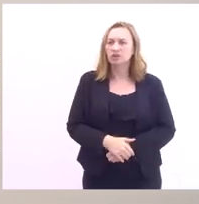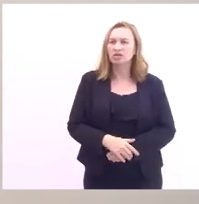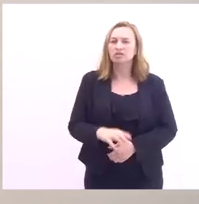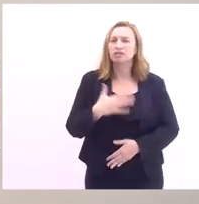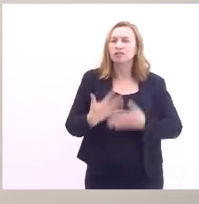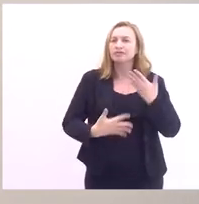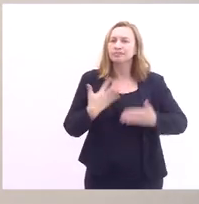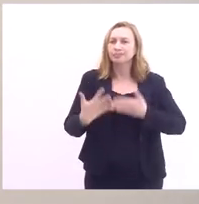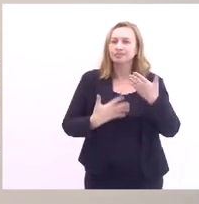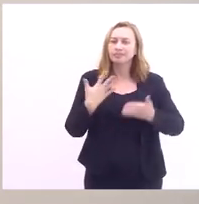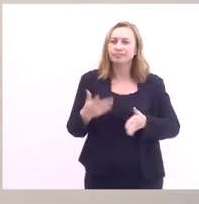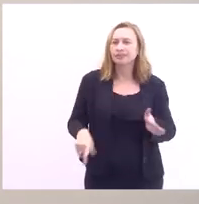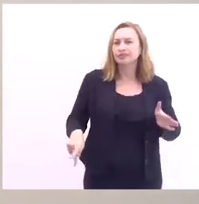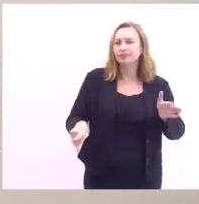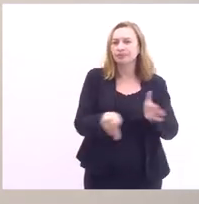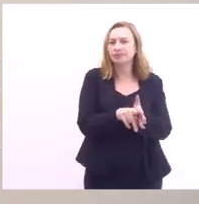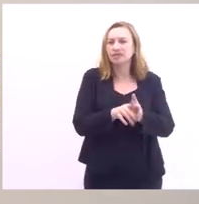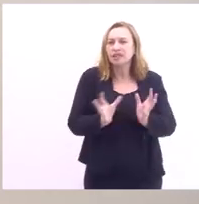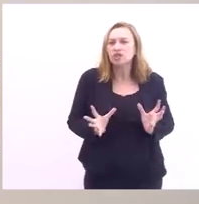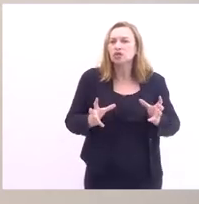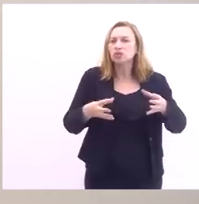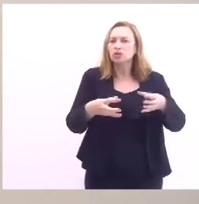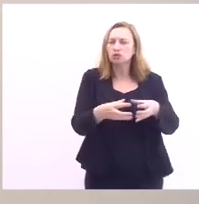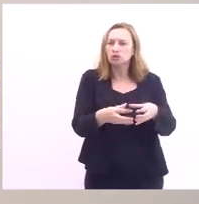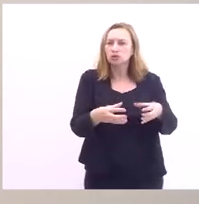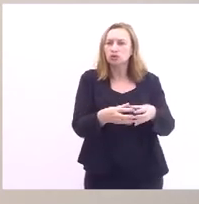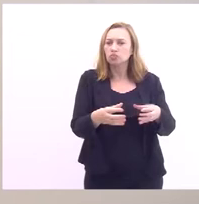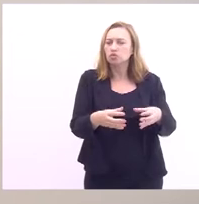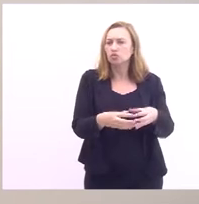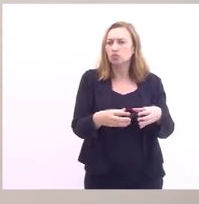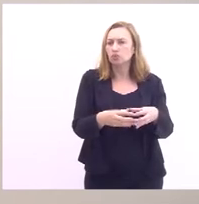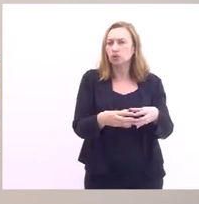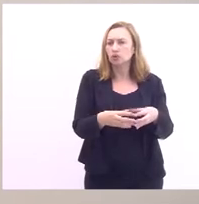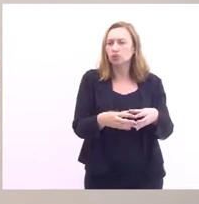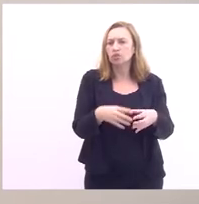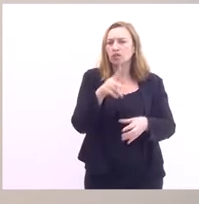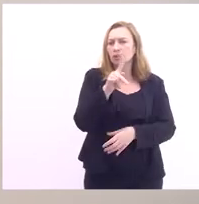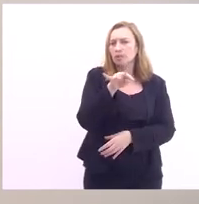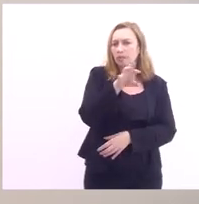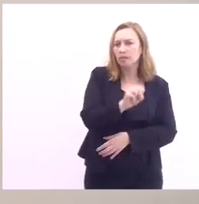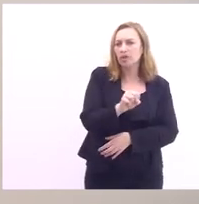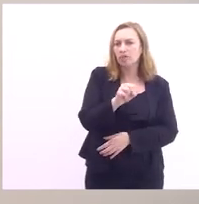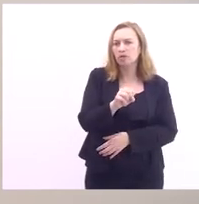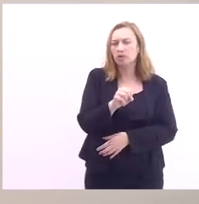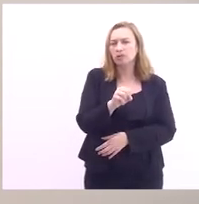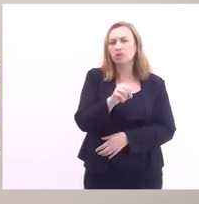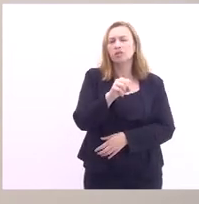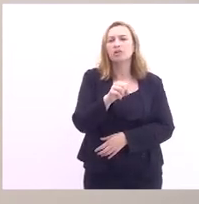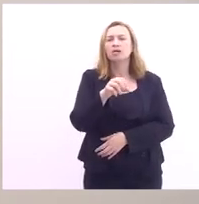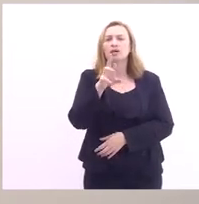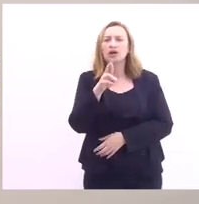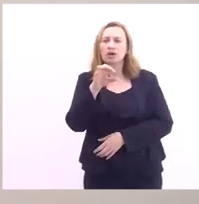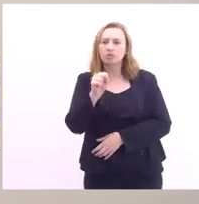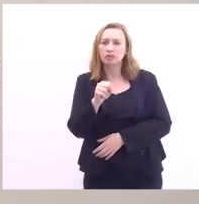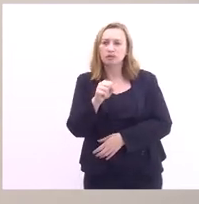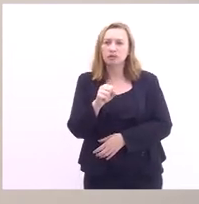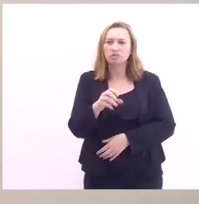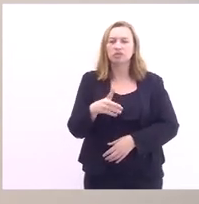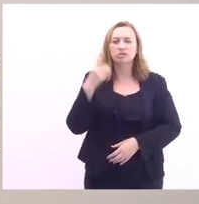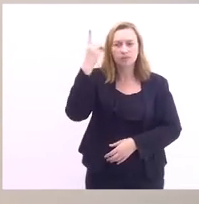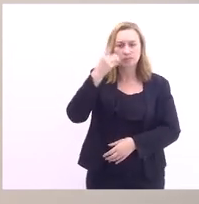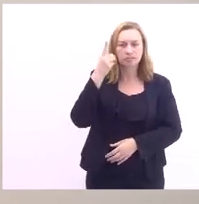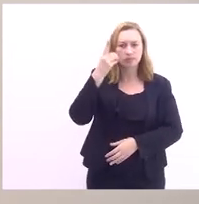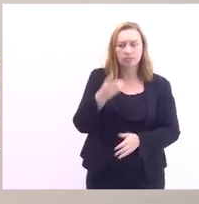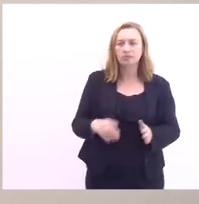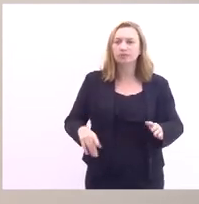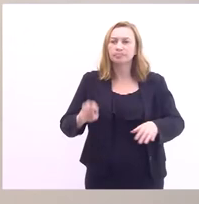o prazer de fazer parte, junto com o Paulo Ramos, nosso deputado estadual à época, que